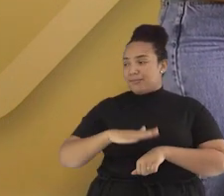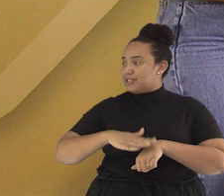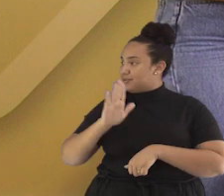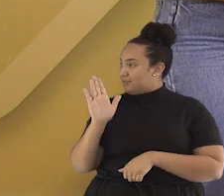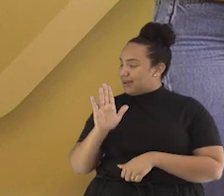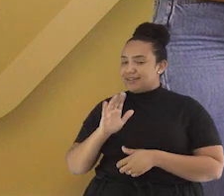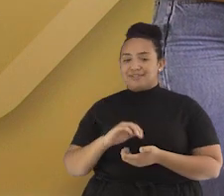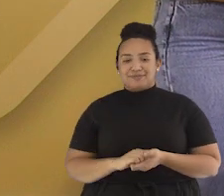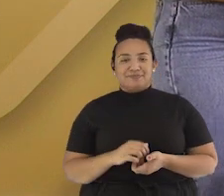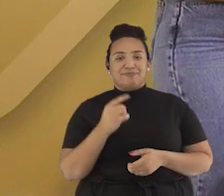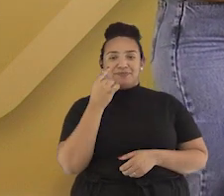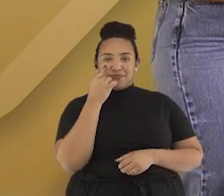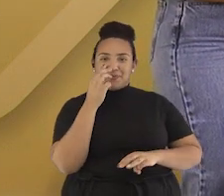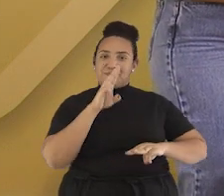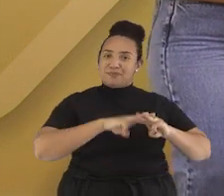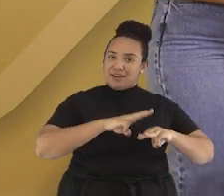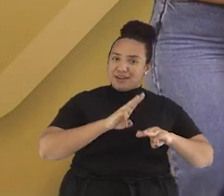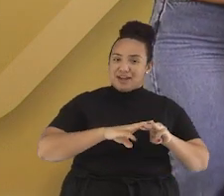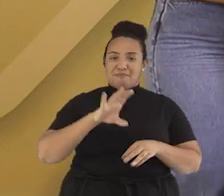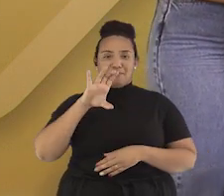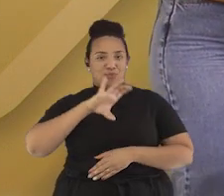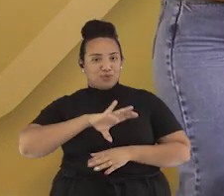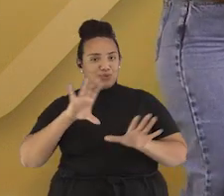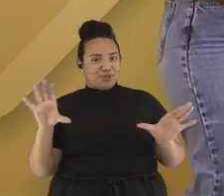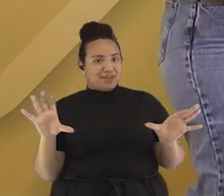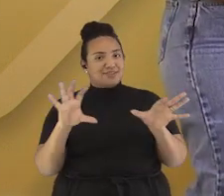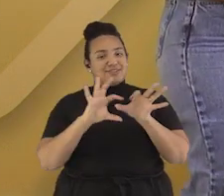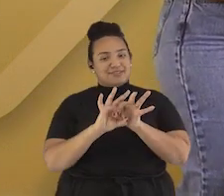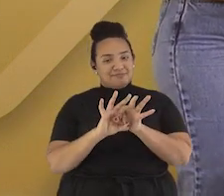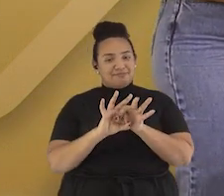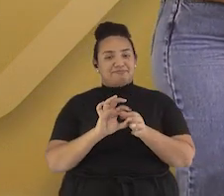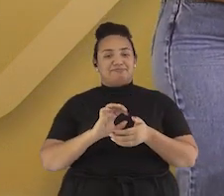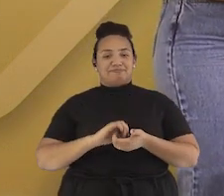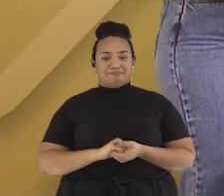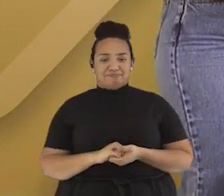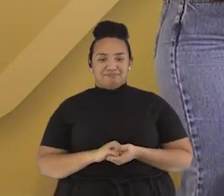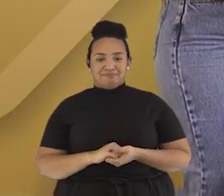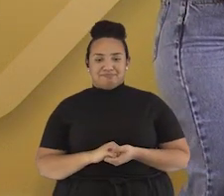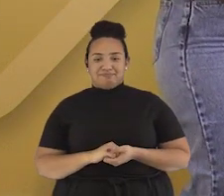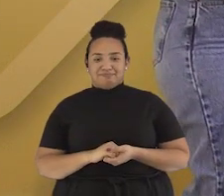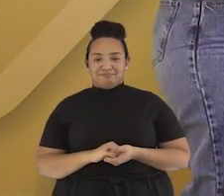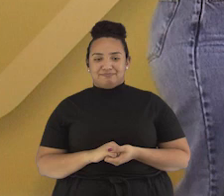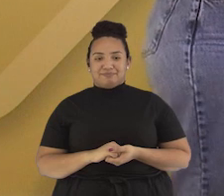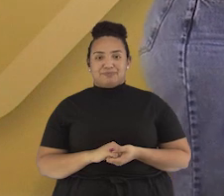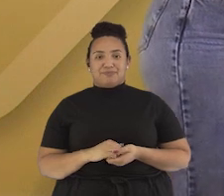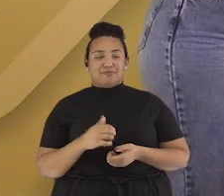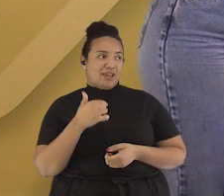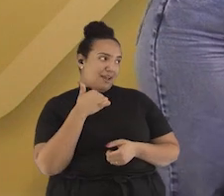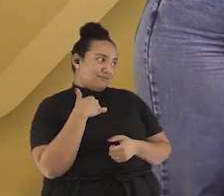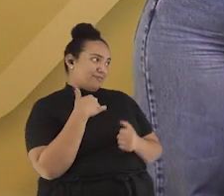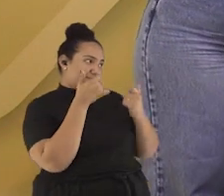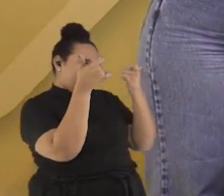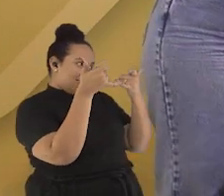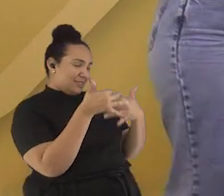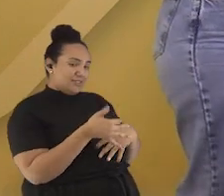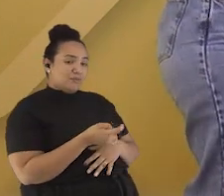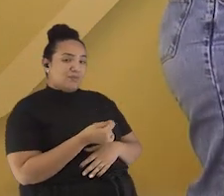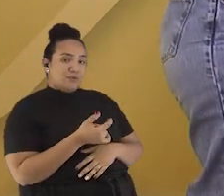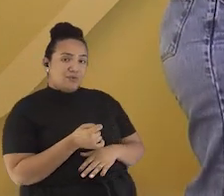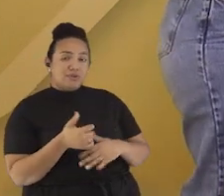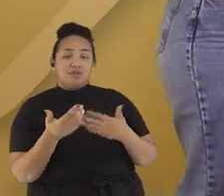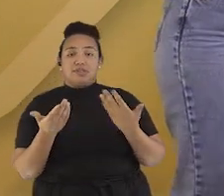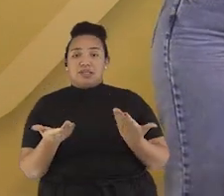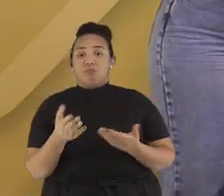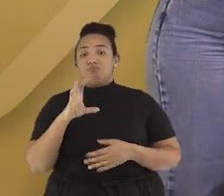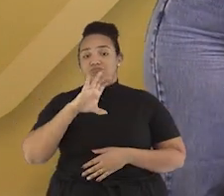mais se repete. Viu só como a matemática e o português aí estão interligados? Isso aí. Vou falar um